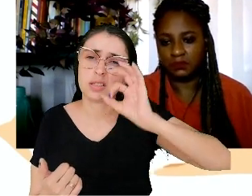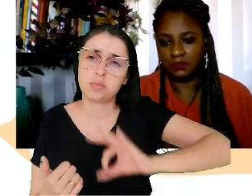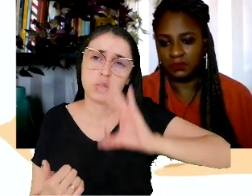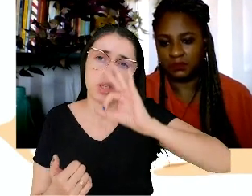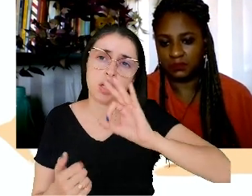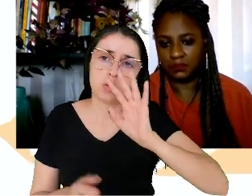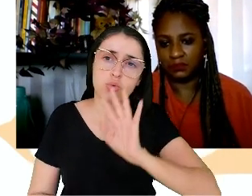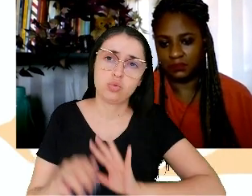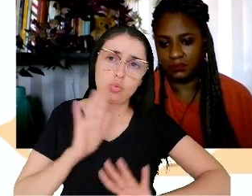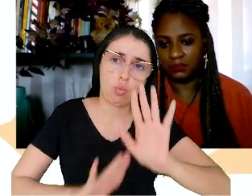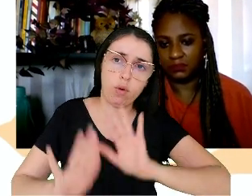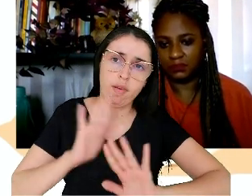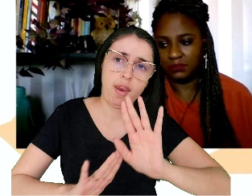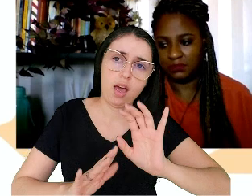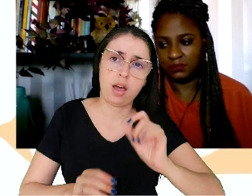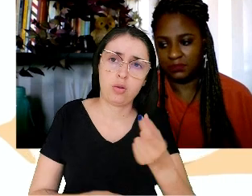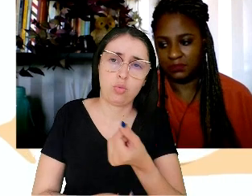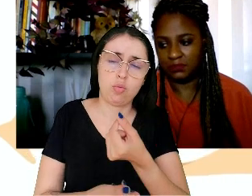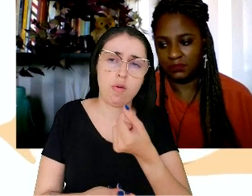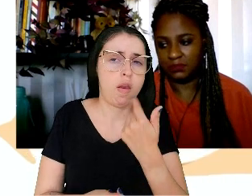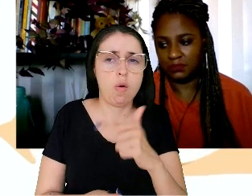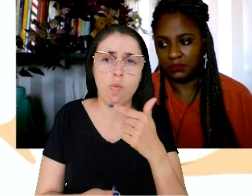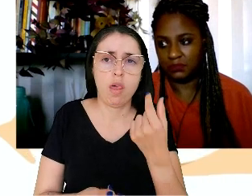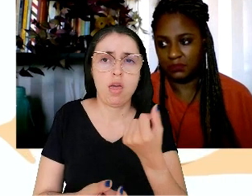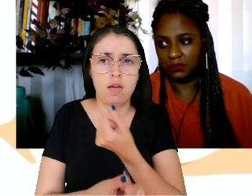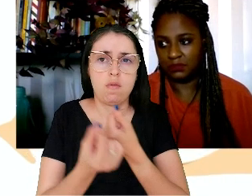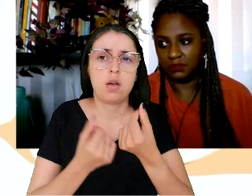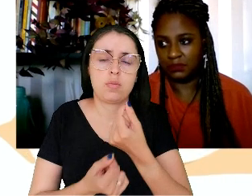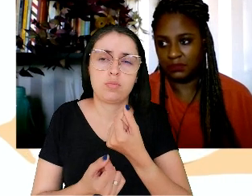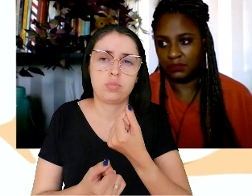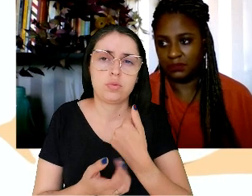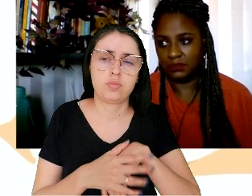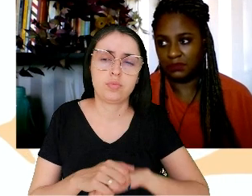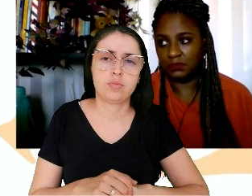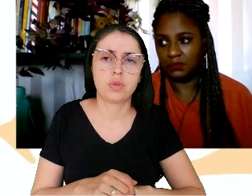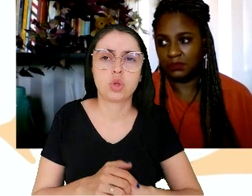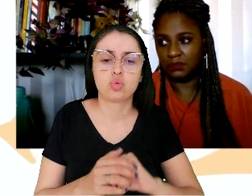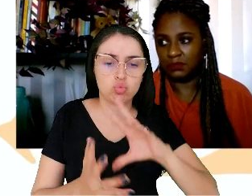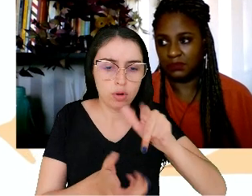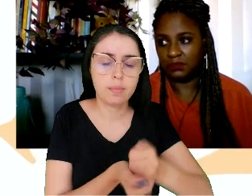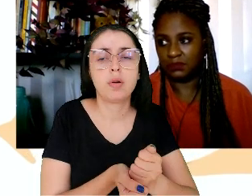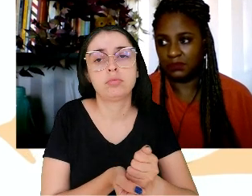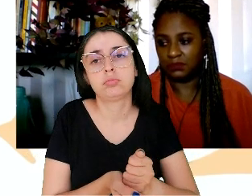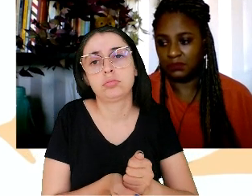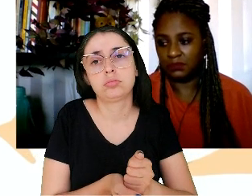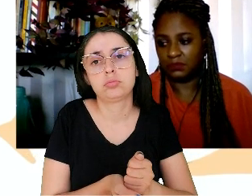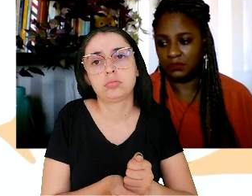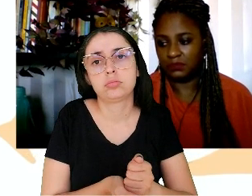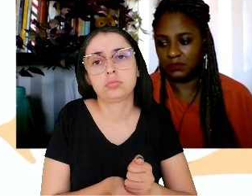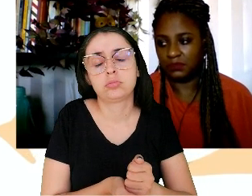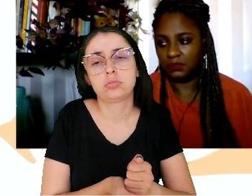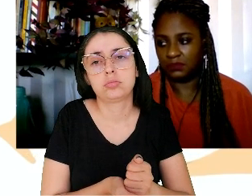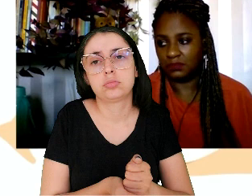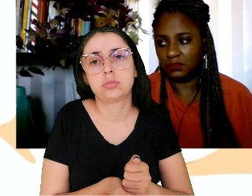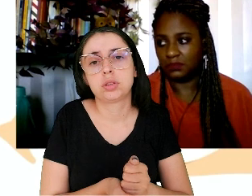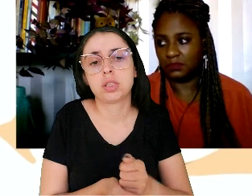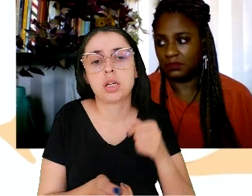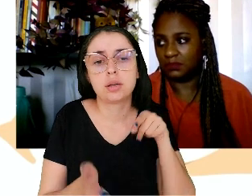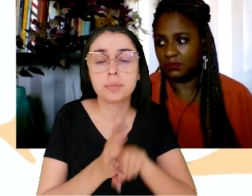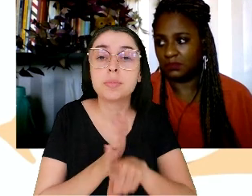trabalho de cuidado não remunerado realizado no mundo. E a mesma